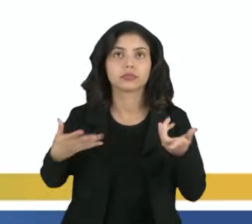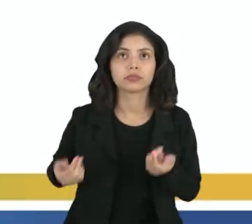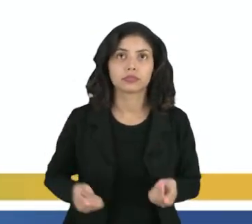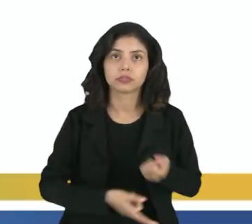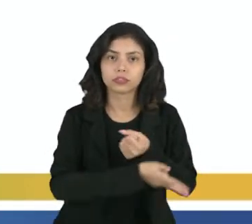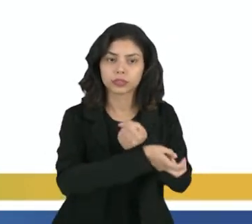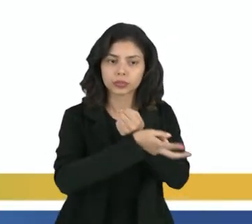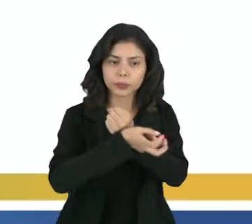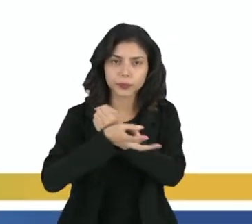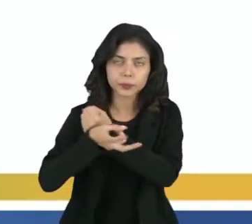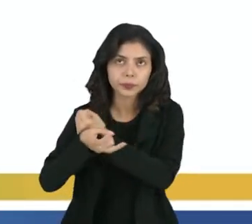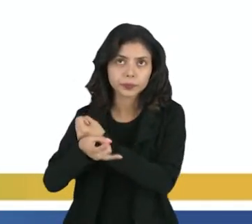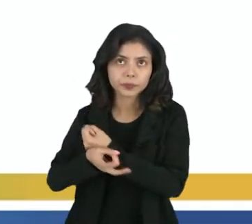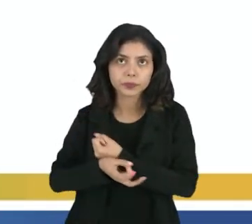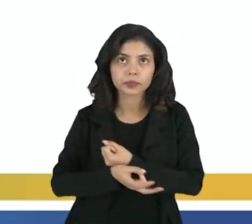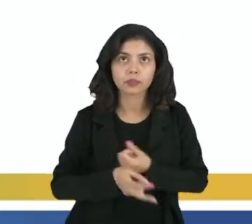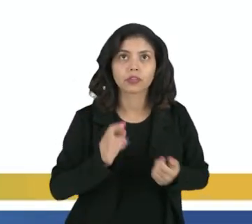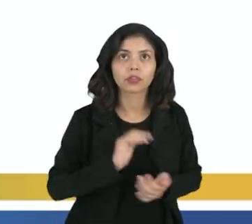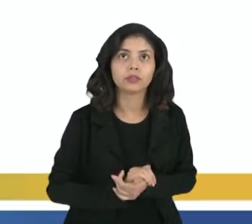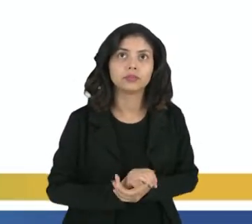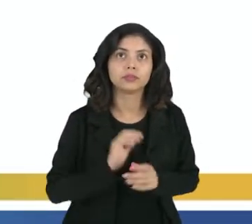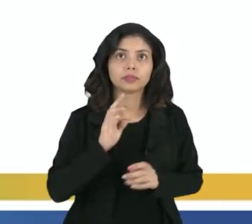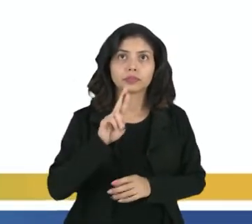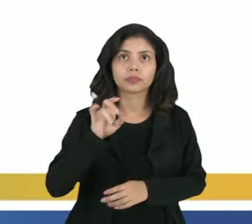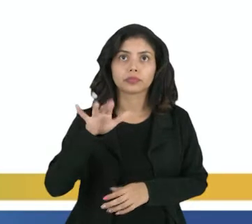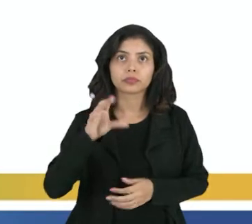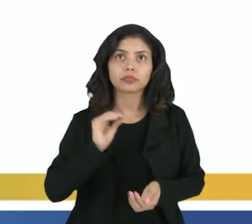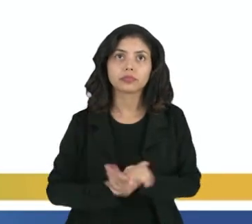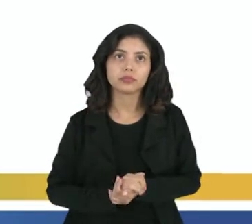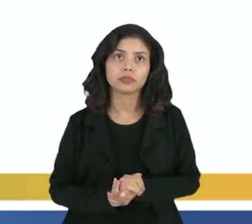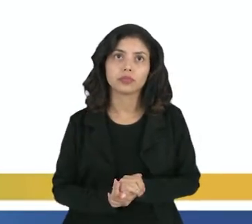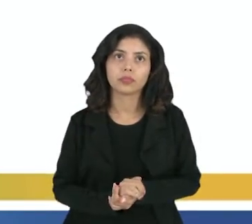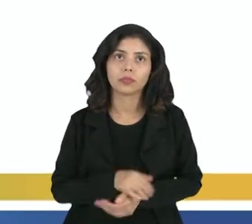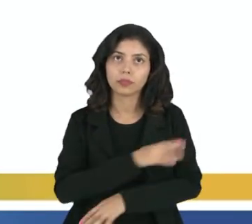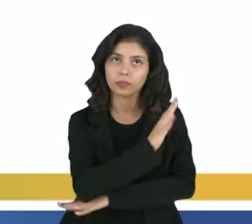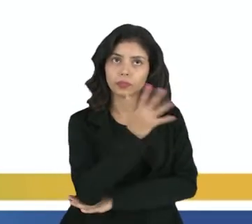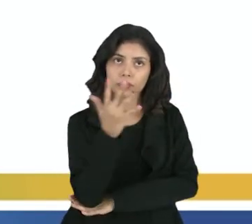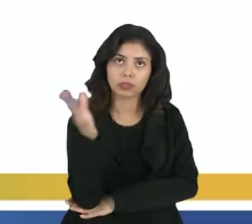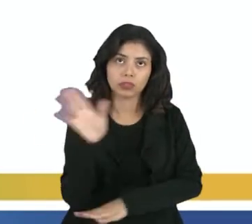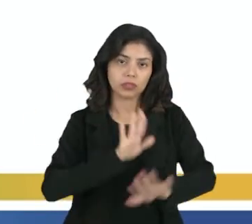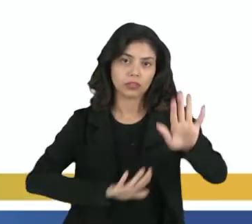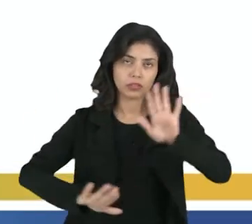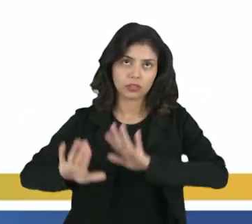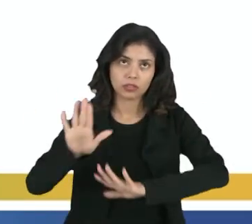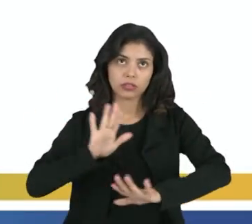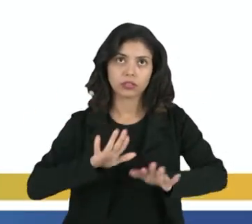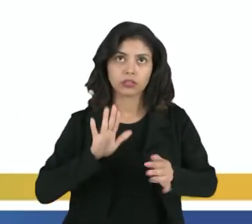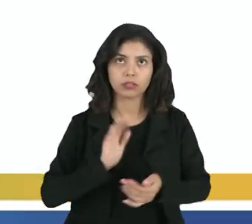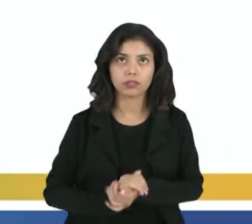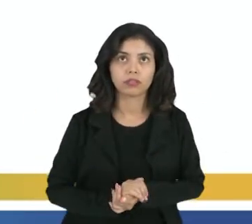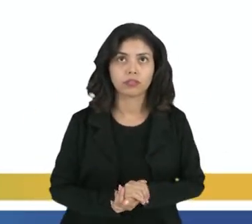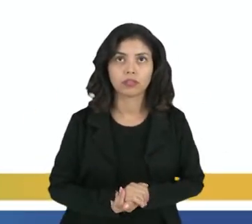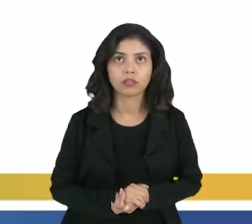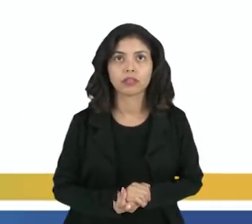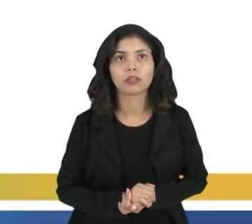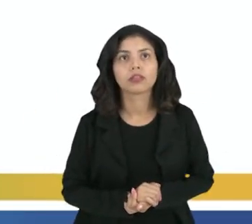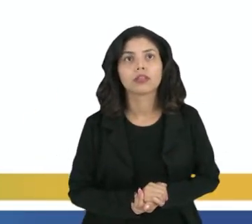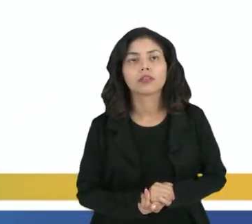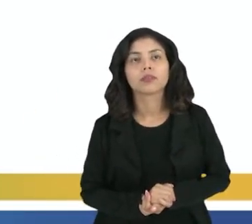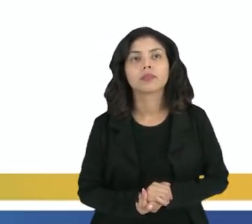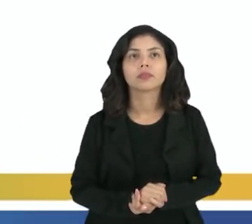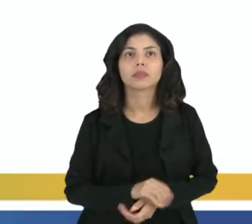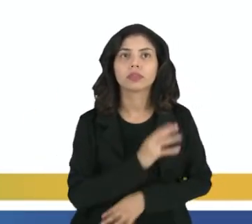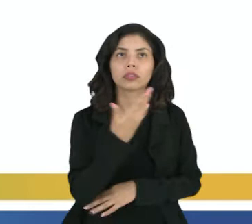econômica, que vai estimular a exploração sustentável com os devidos cuidados, preservação